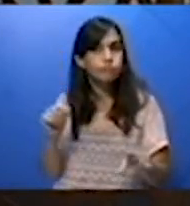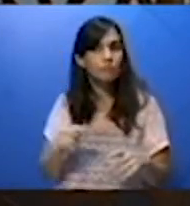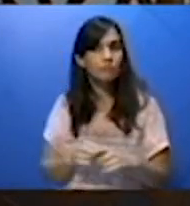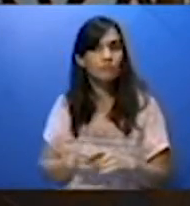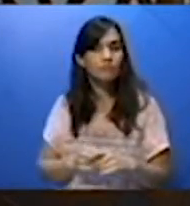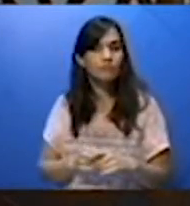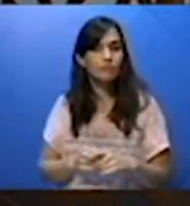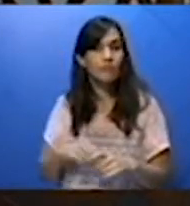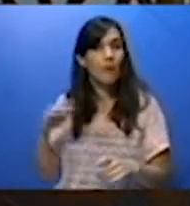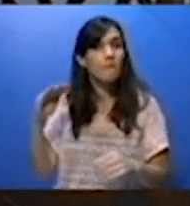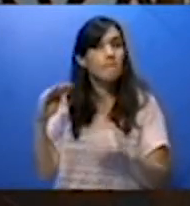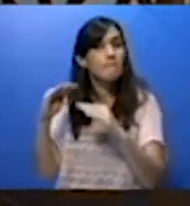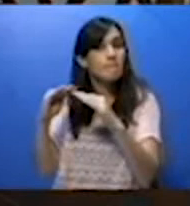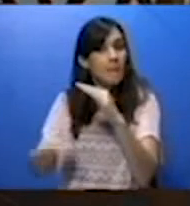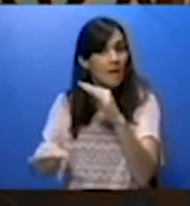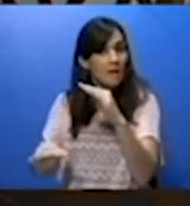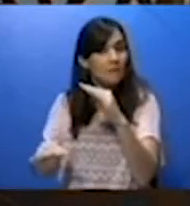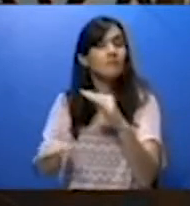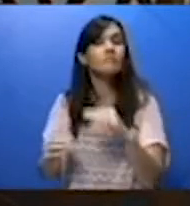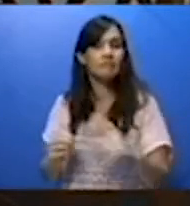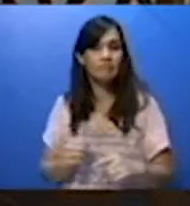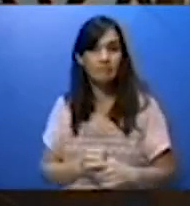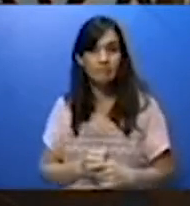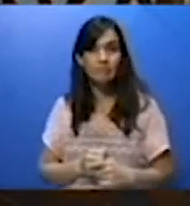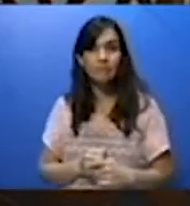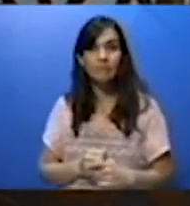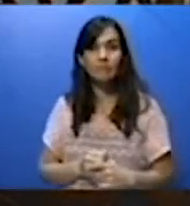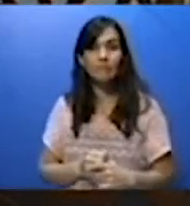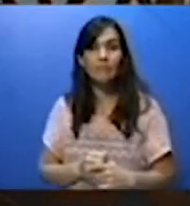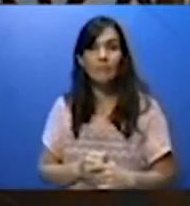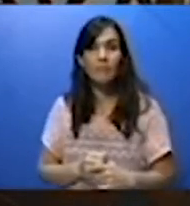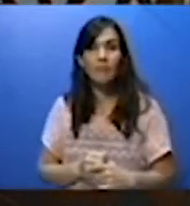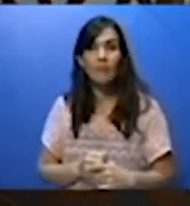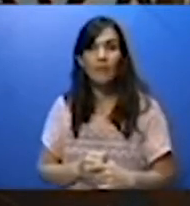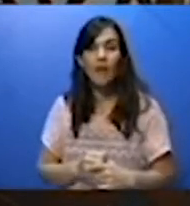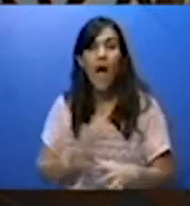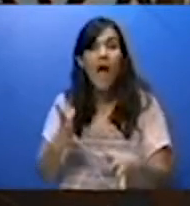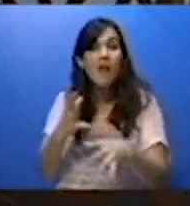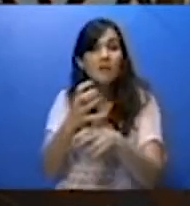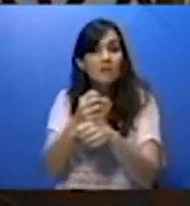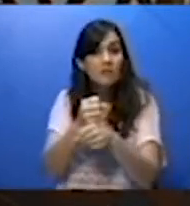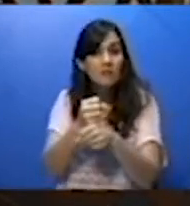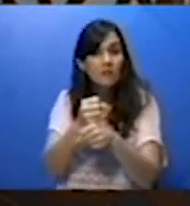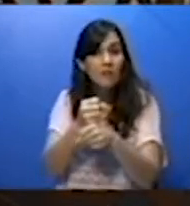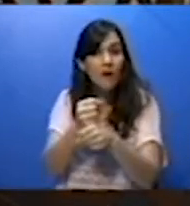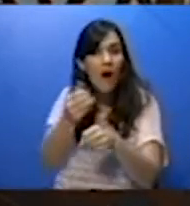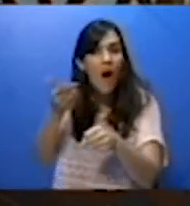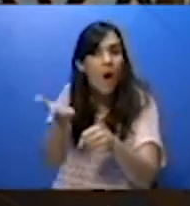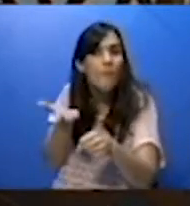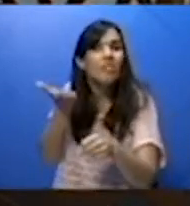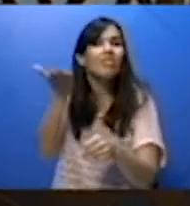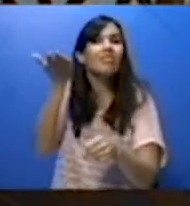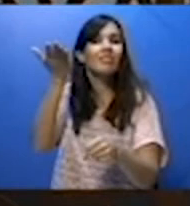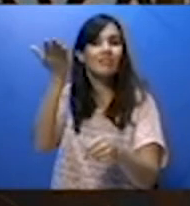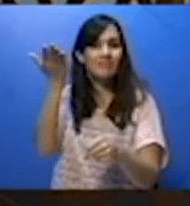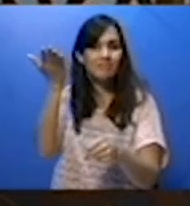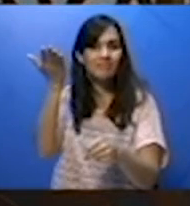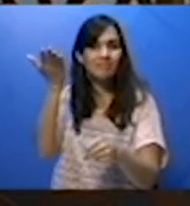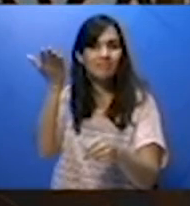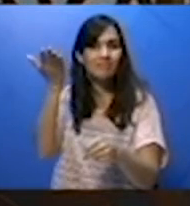crianças de mim não ir meu número vai baixar ai a distrou o número vai